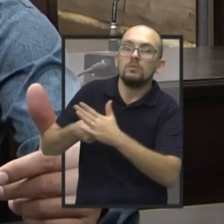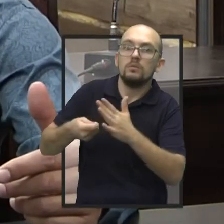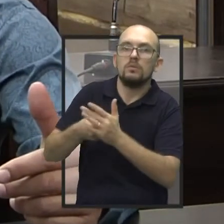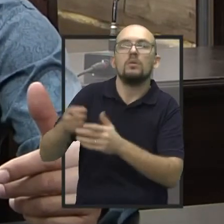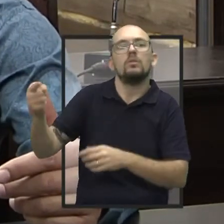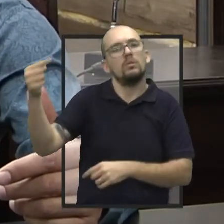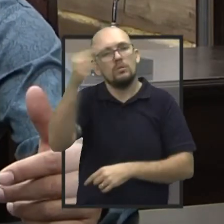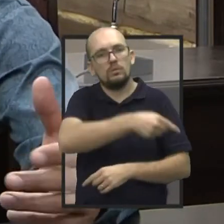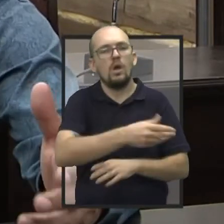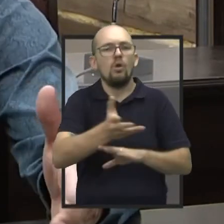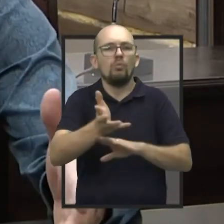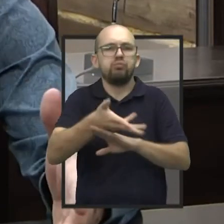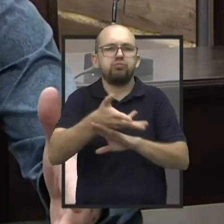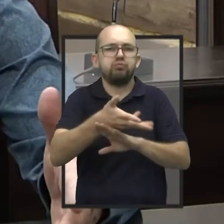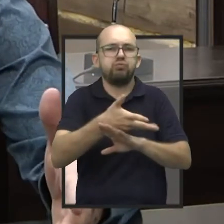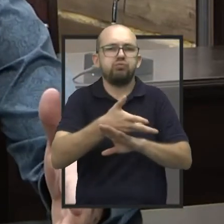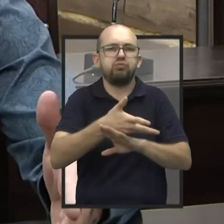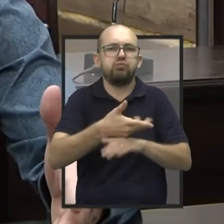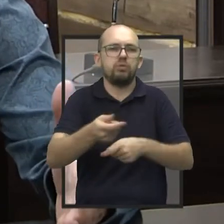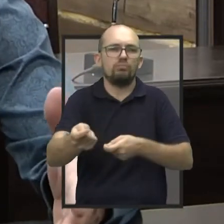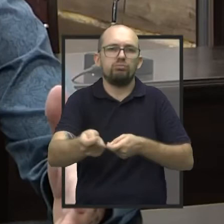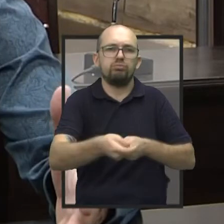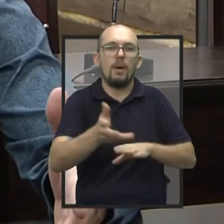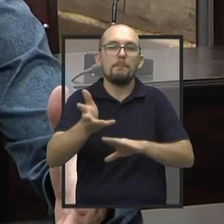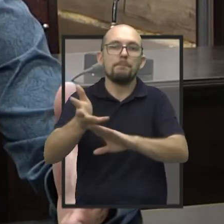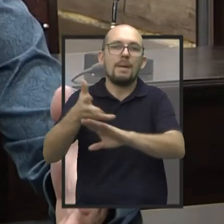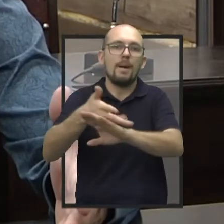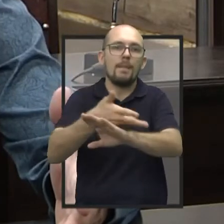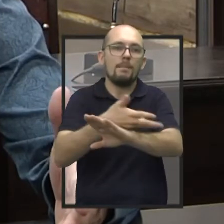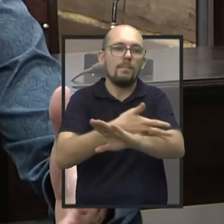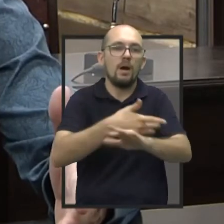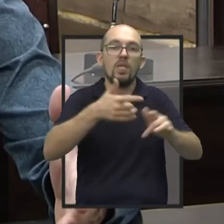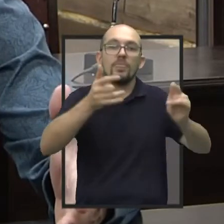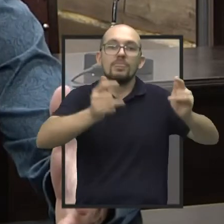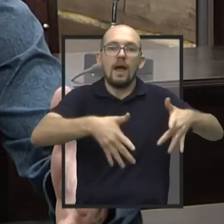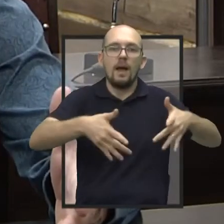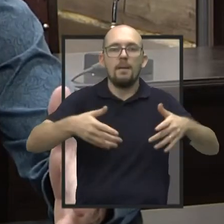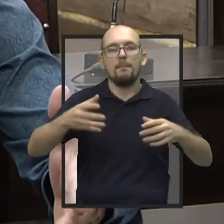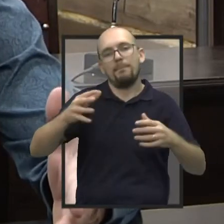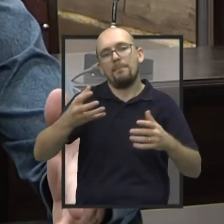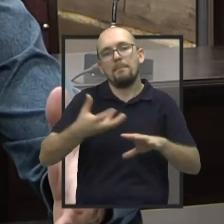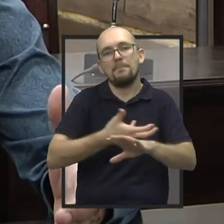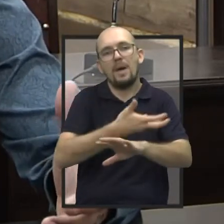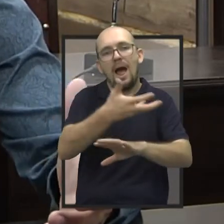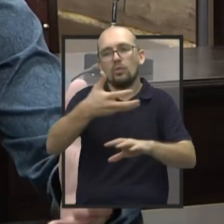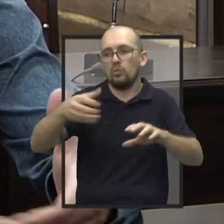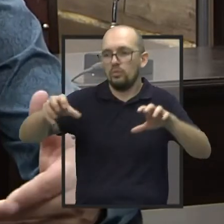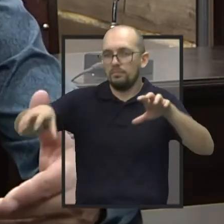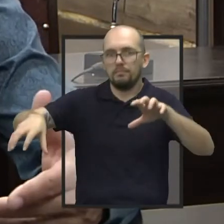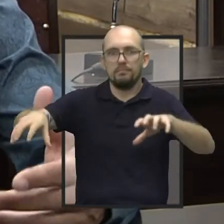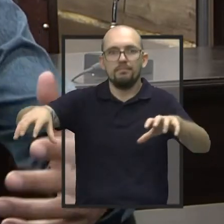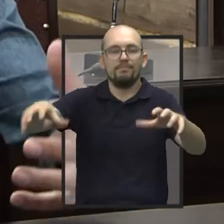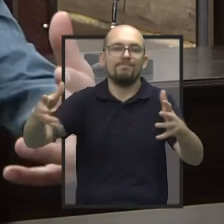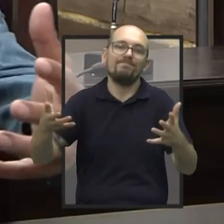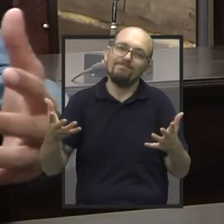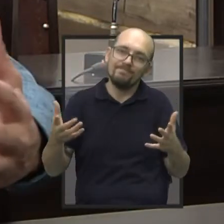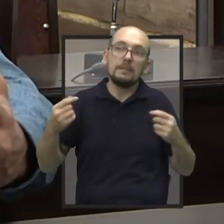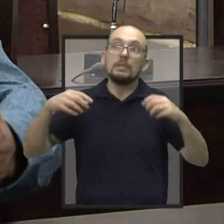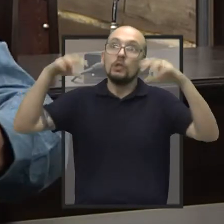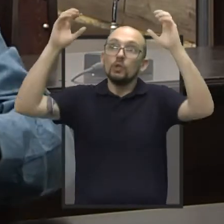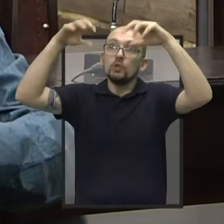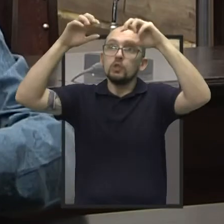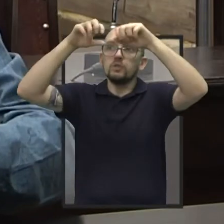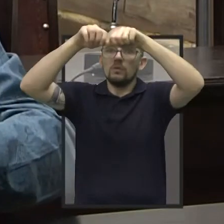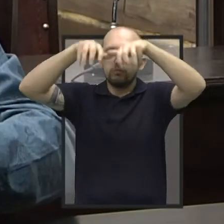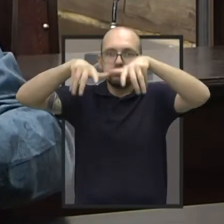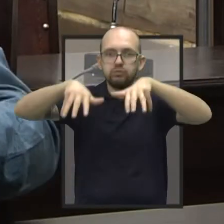do mato. Esse mato ficou na canaleta e eu peço a limpeza, porque na época de chuvas, essas canaletas recebem a água que vem